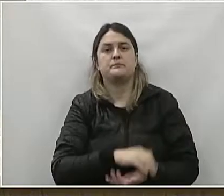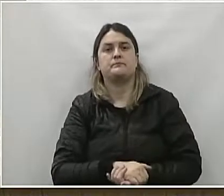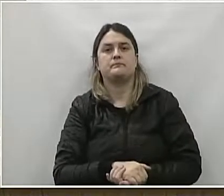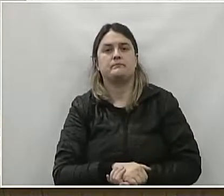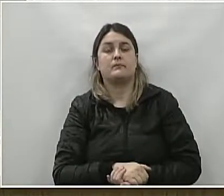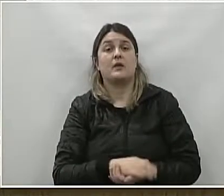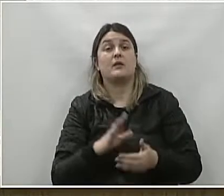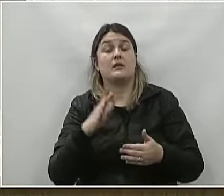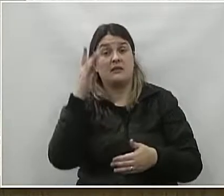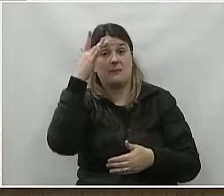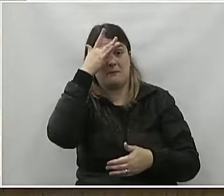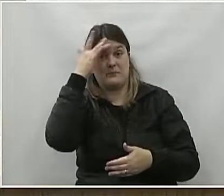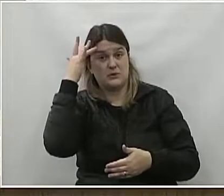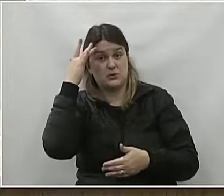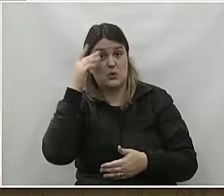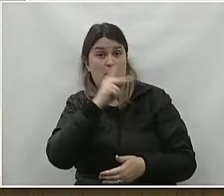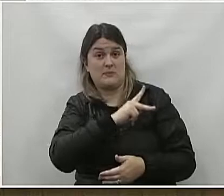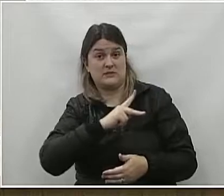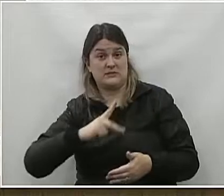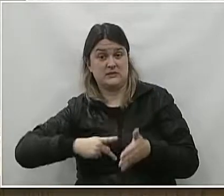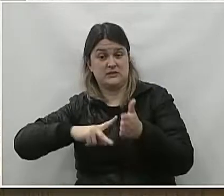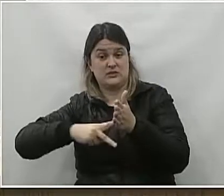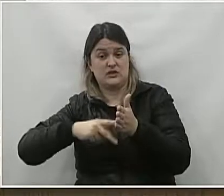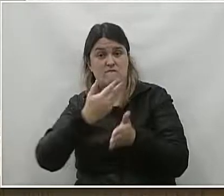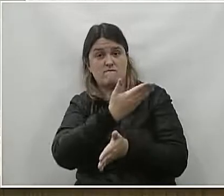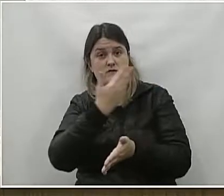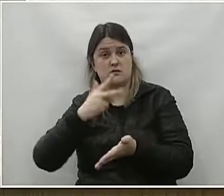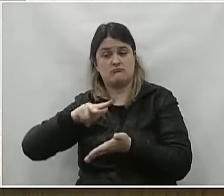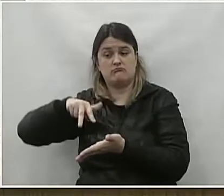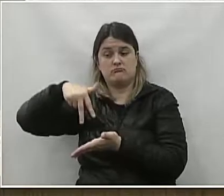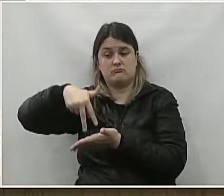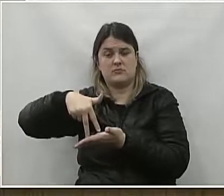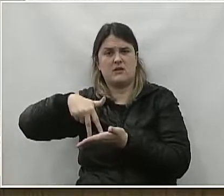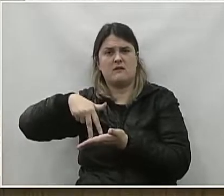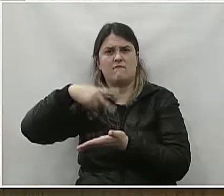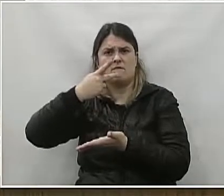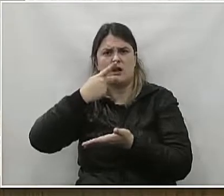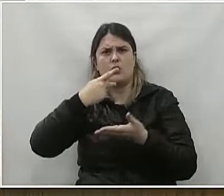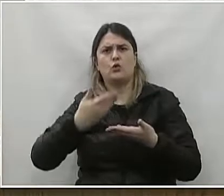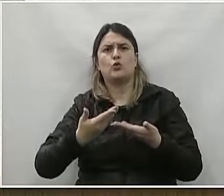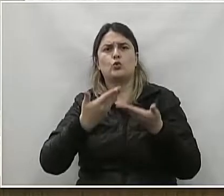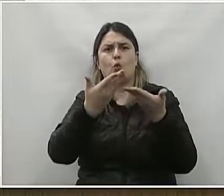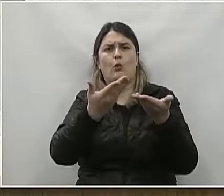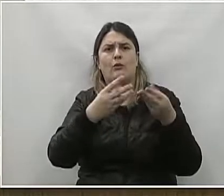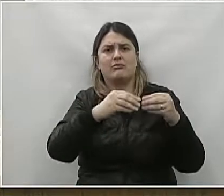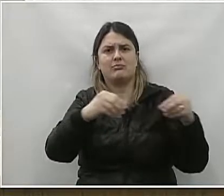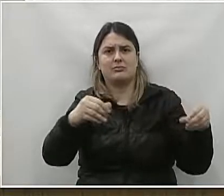Membros do sindicato, o presidente do sindicato usou a tribuna e disse que foi doado terra